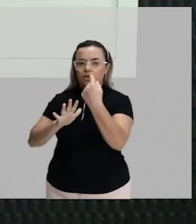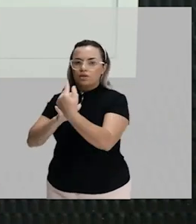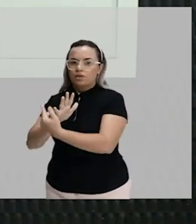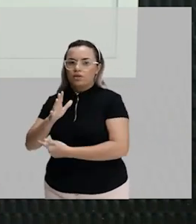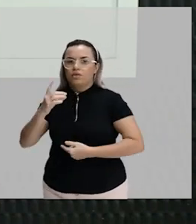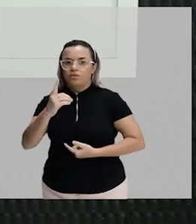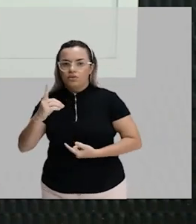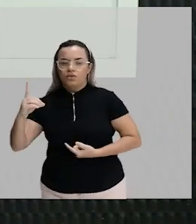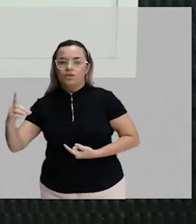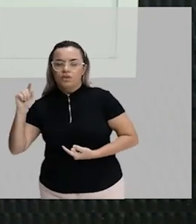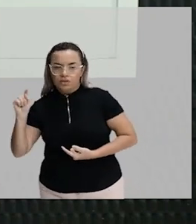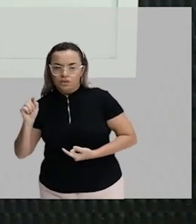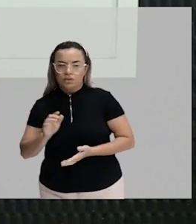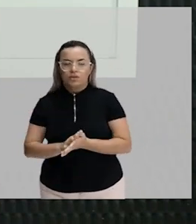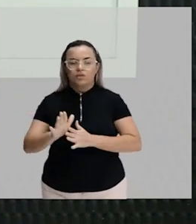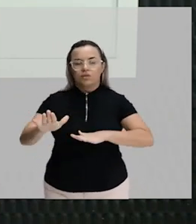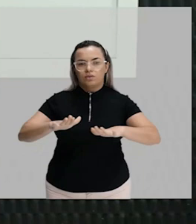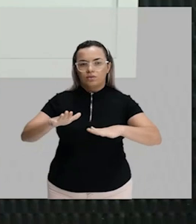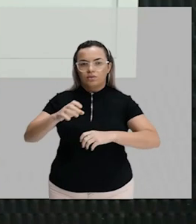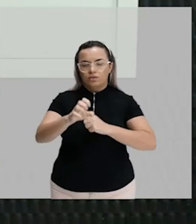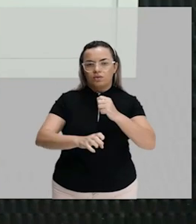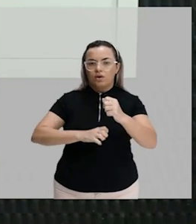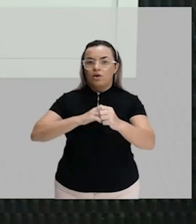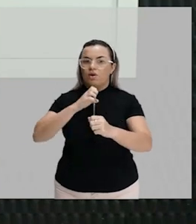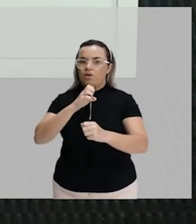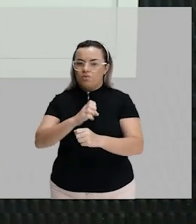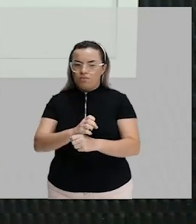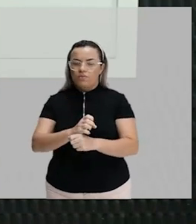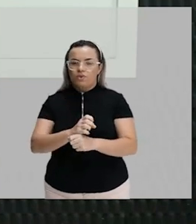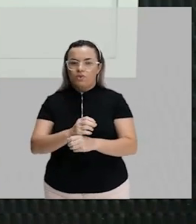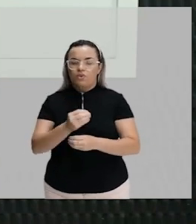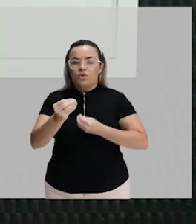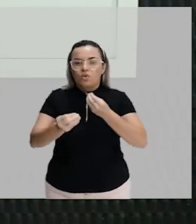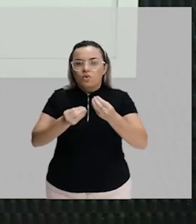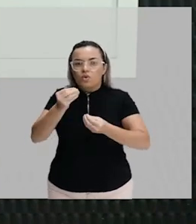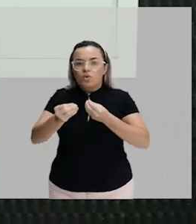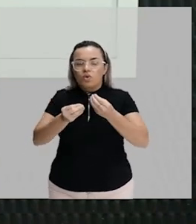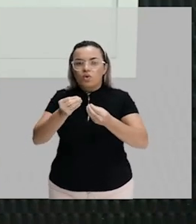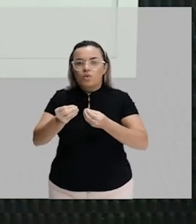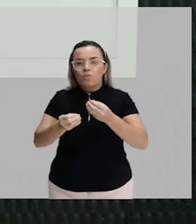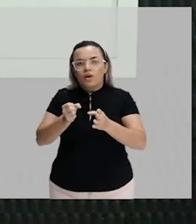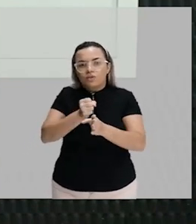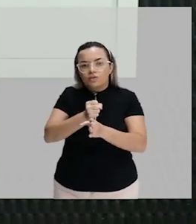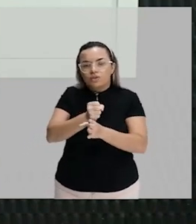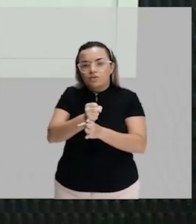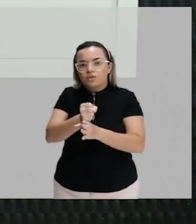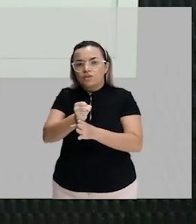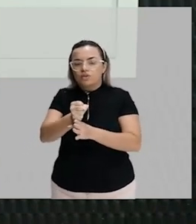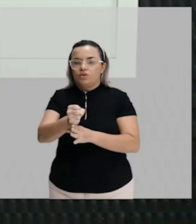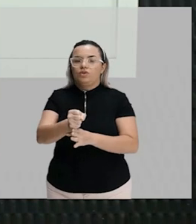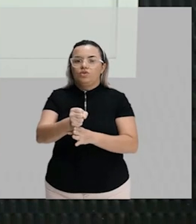elétron certo nós vamos fazer o oposto o campo vai est no sentido oposto certo